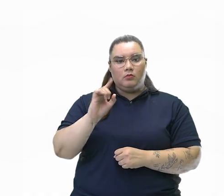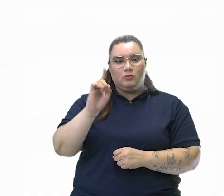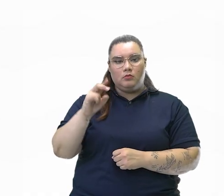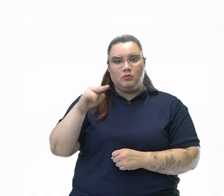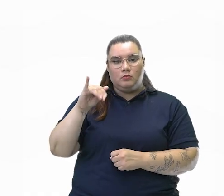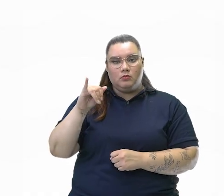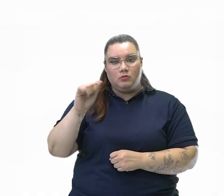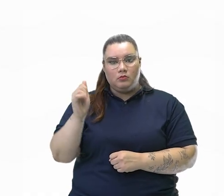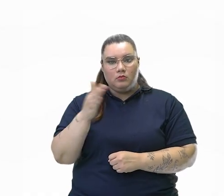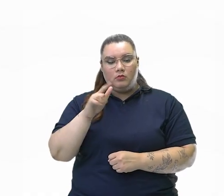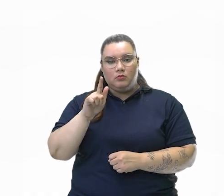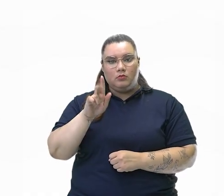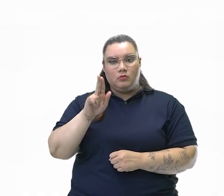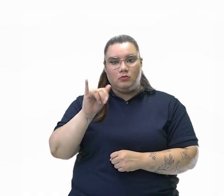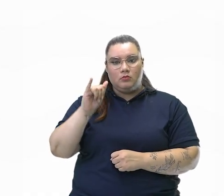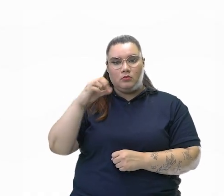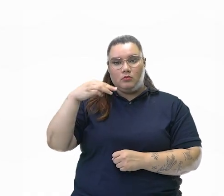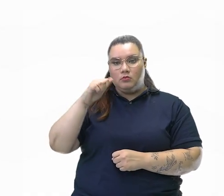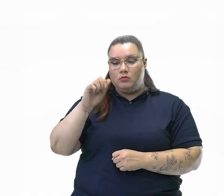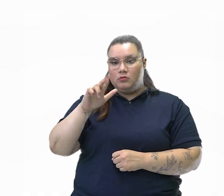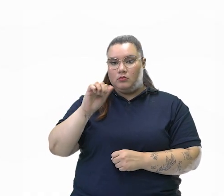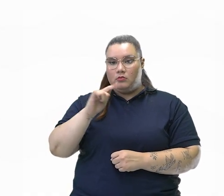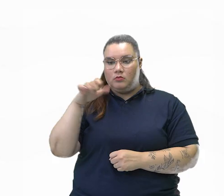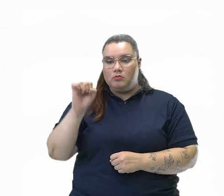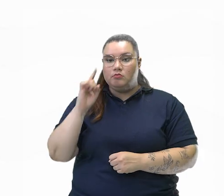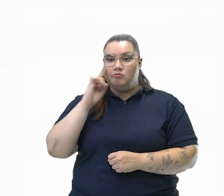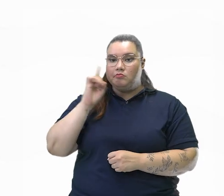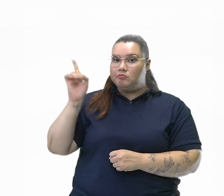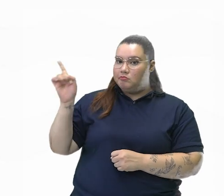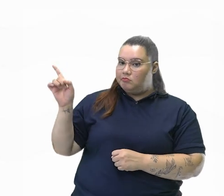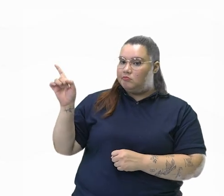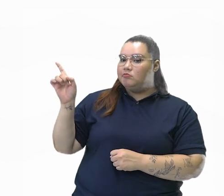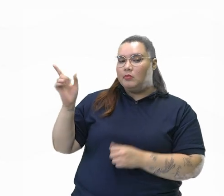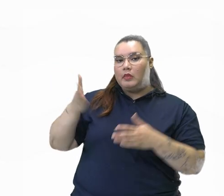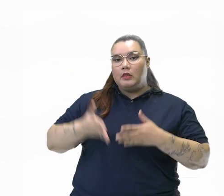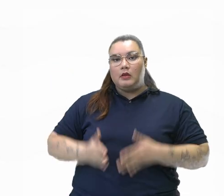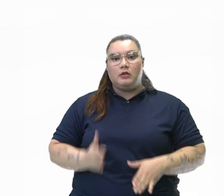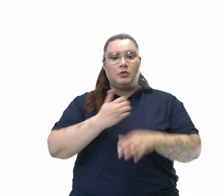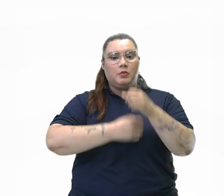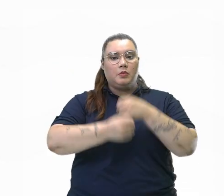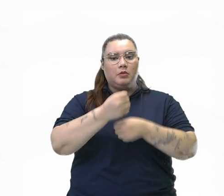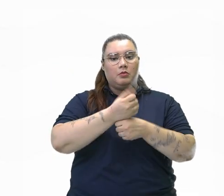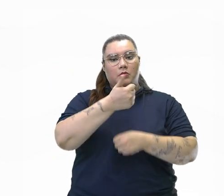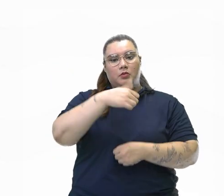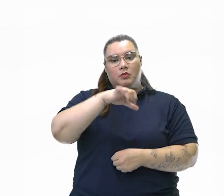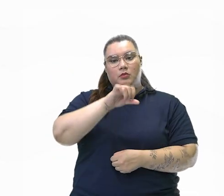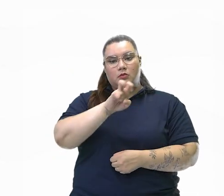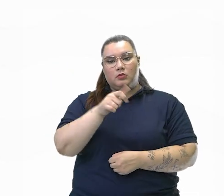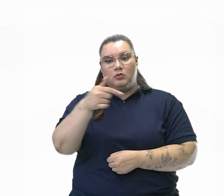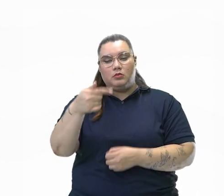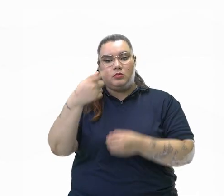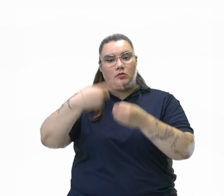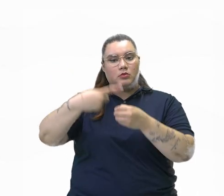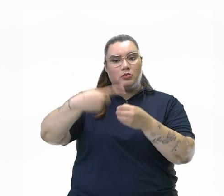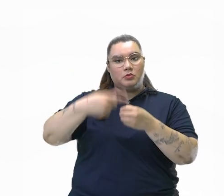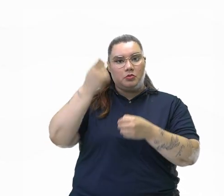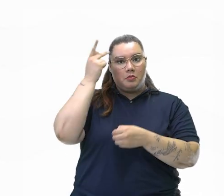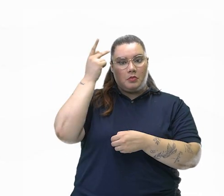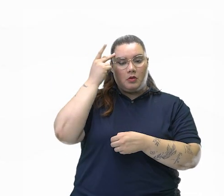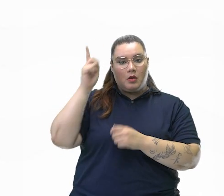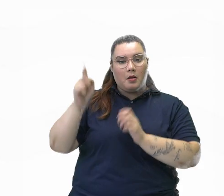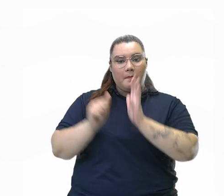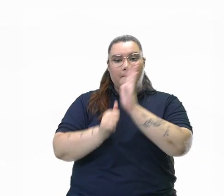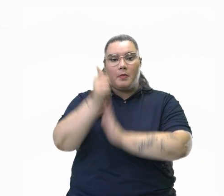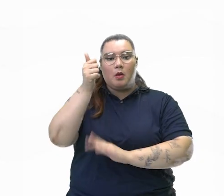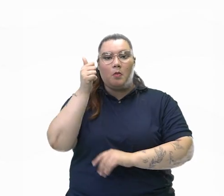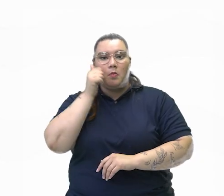Sônia Guimarães. Essa brasileira nasceu em 1957, no interior de São Paulo. É